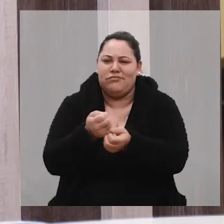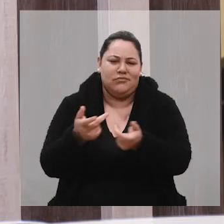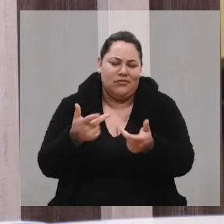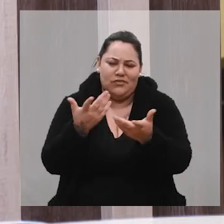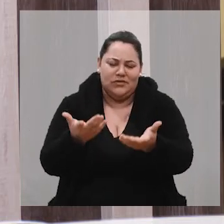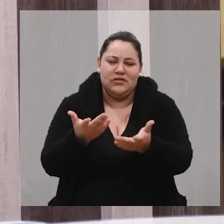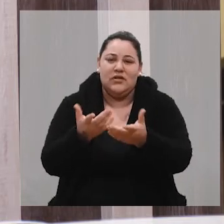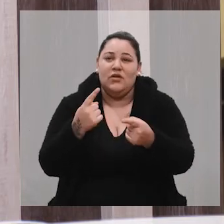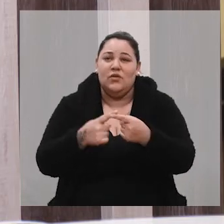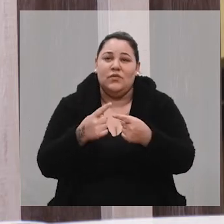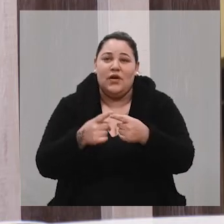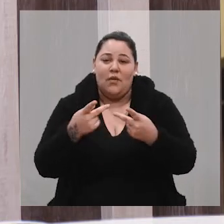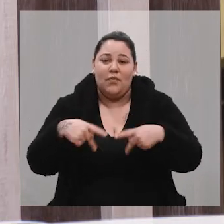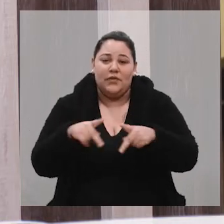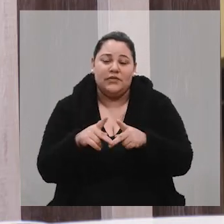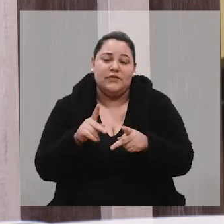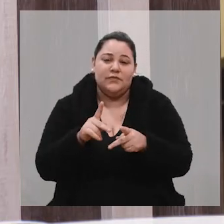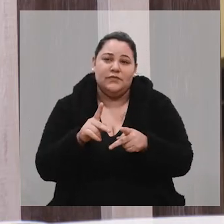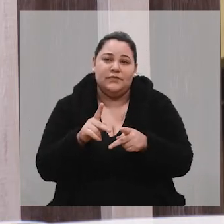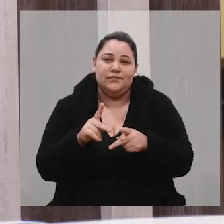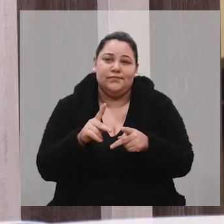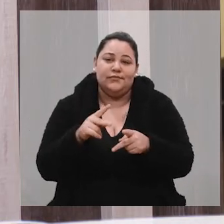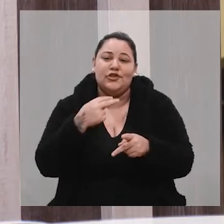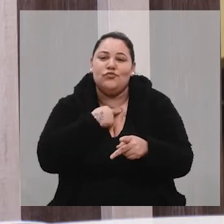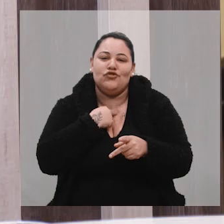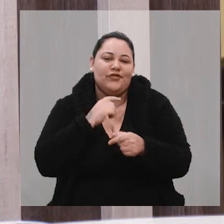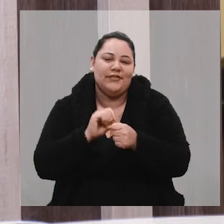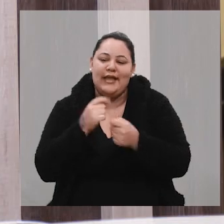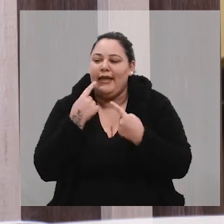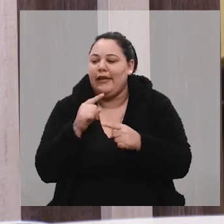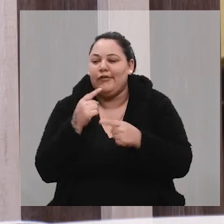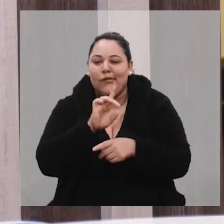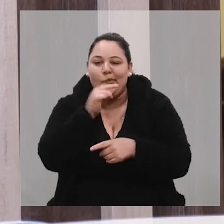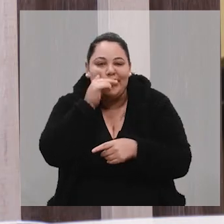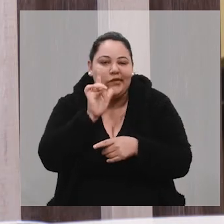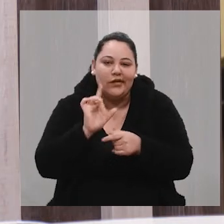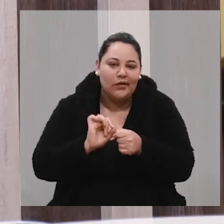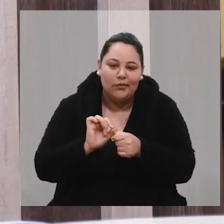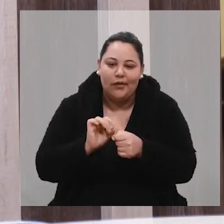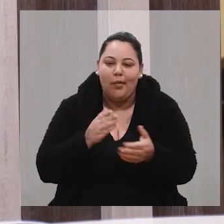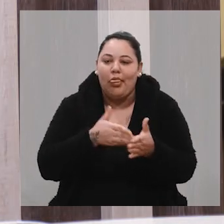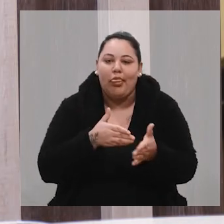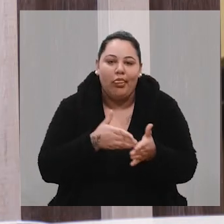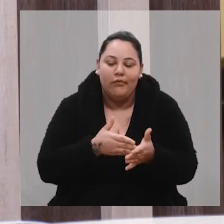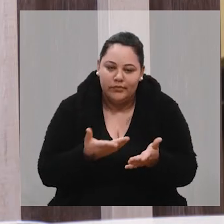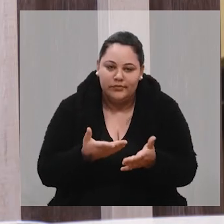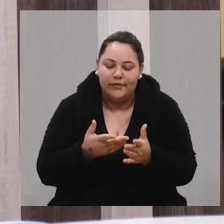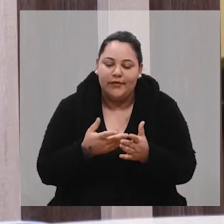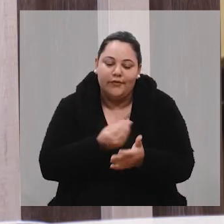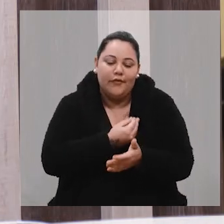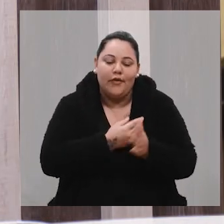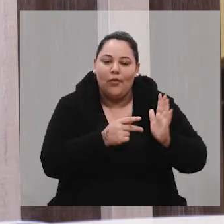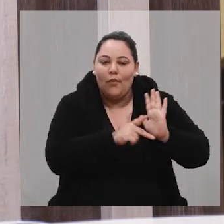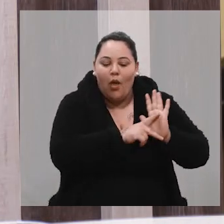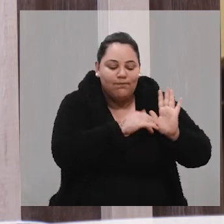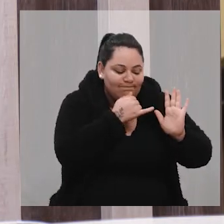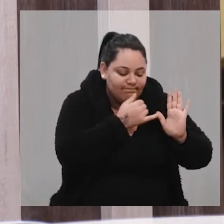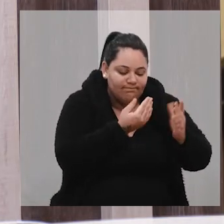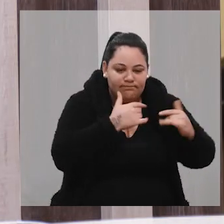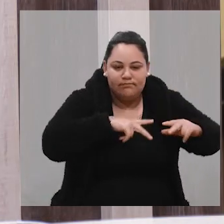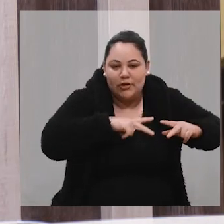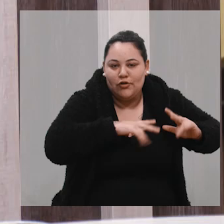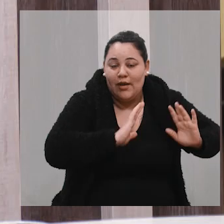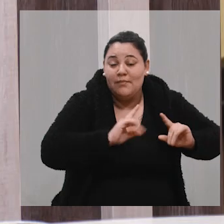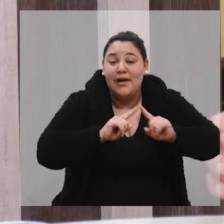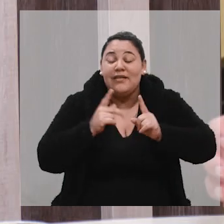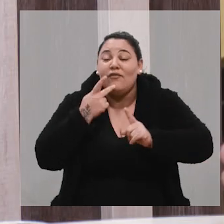parte da população sequer podia fazer críticas, estava tão absurda no seu próprio drama pessoal, mas no